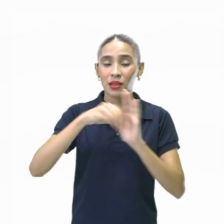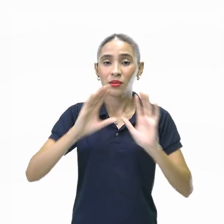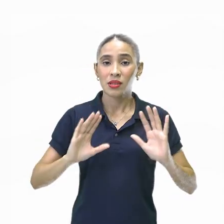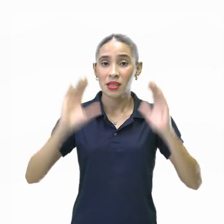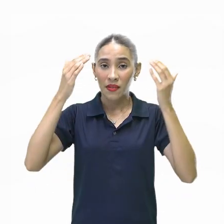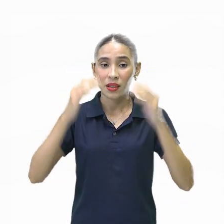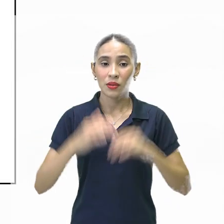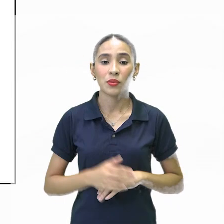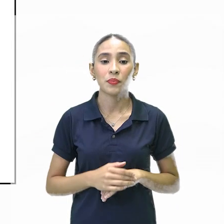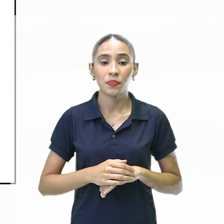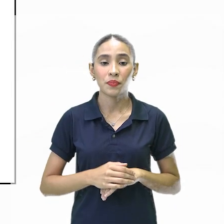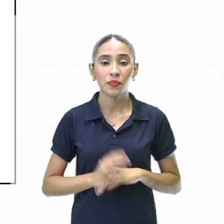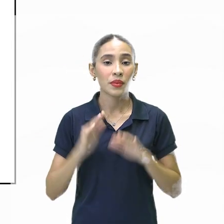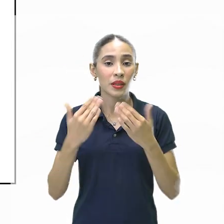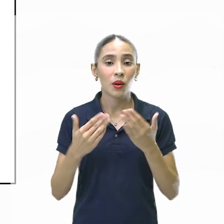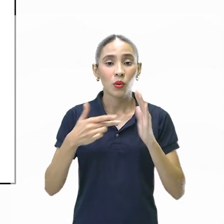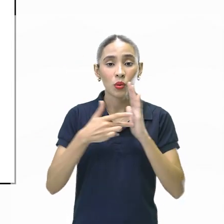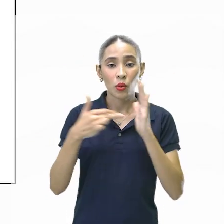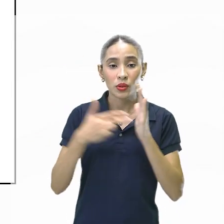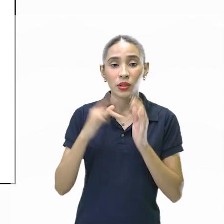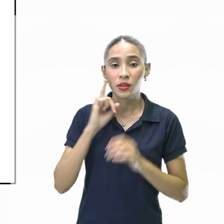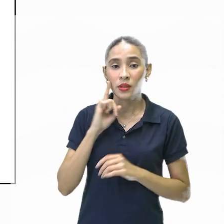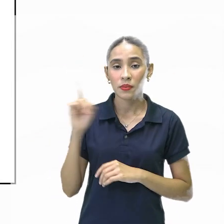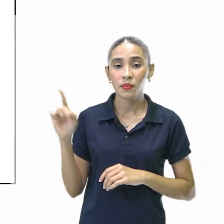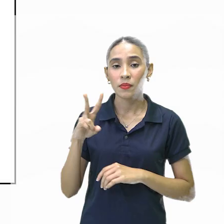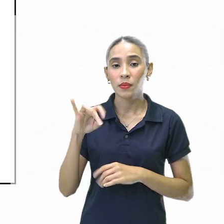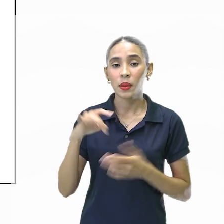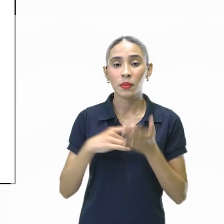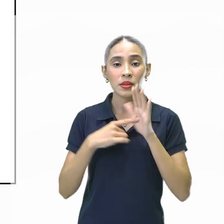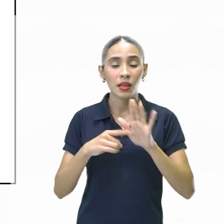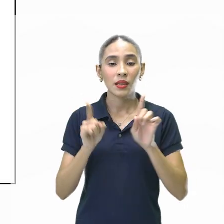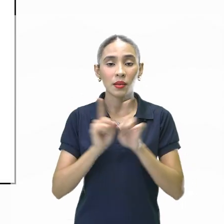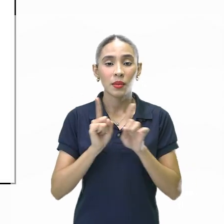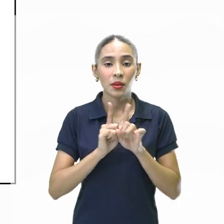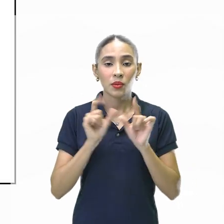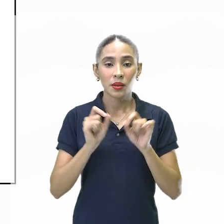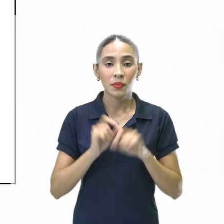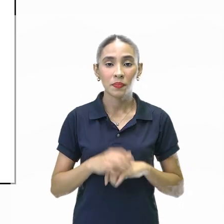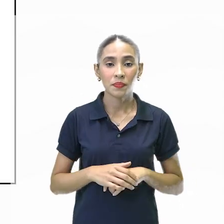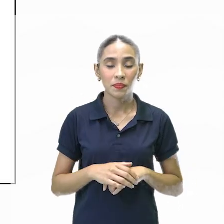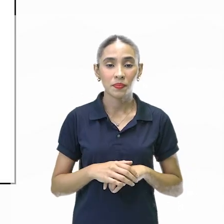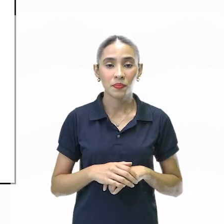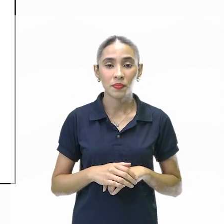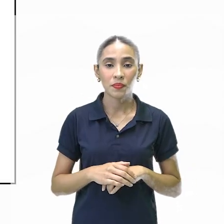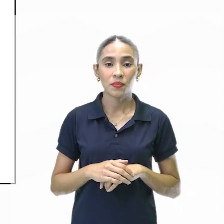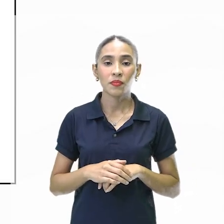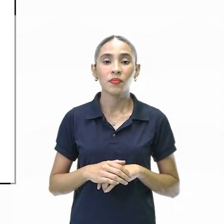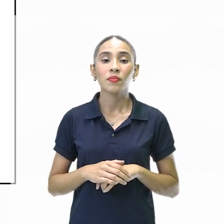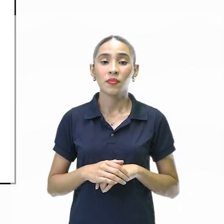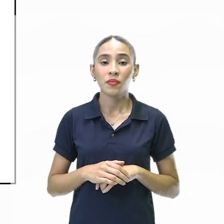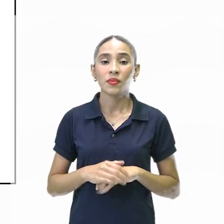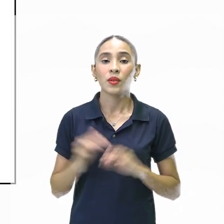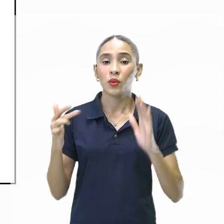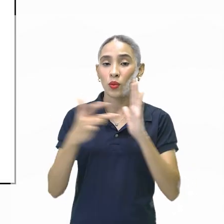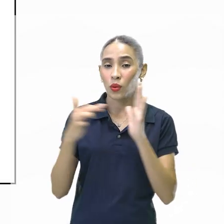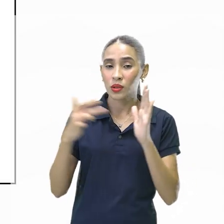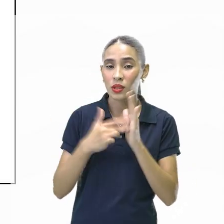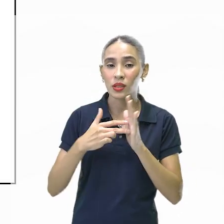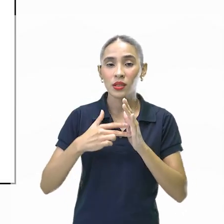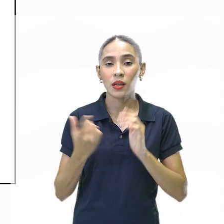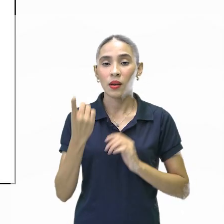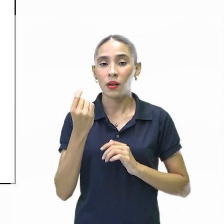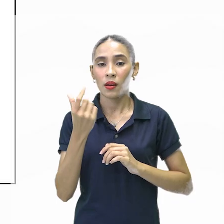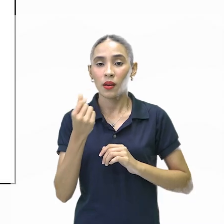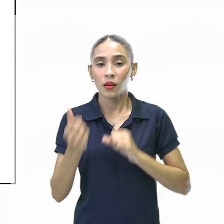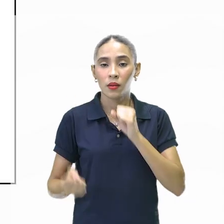E aí, como notícias, a gente traz para vocês o escândalo de propina derruba dirigentes e